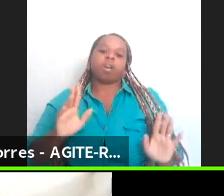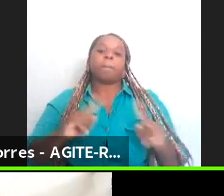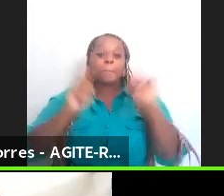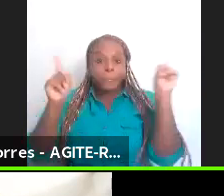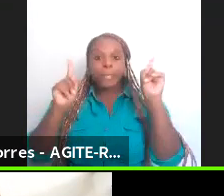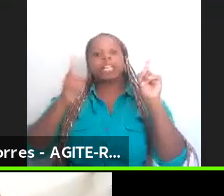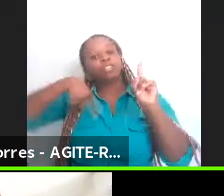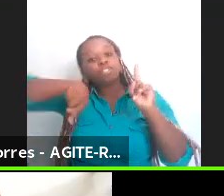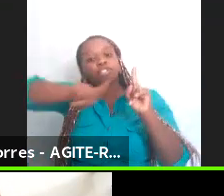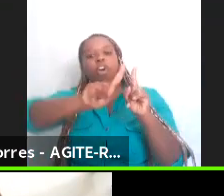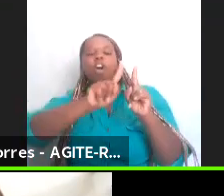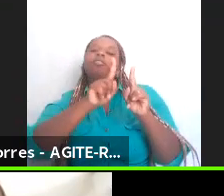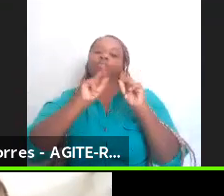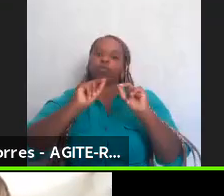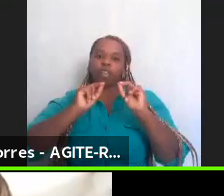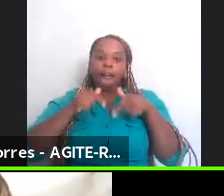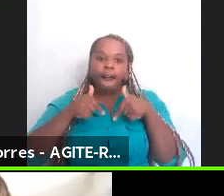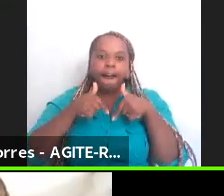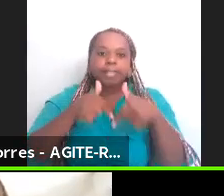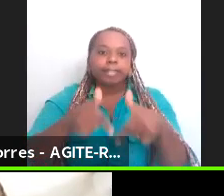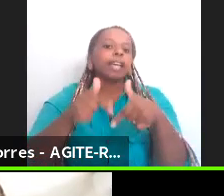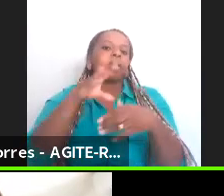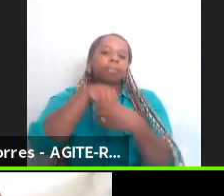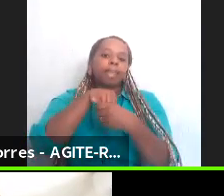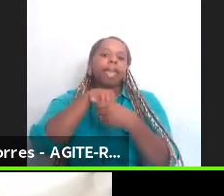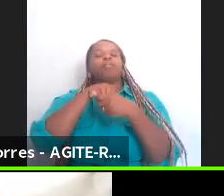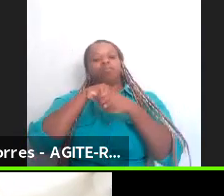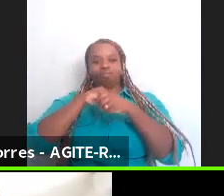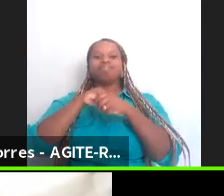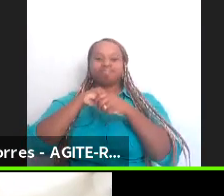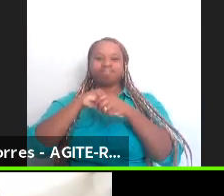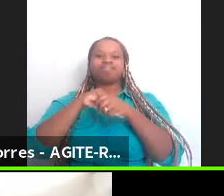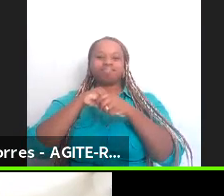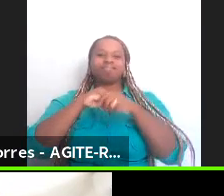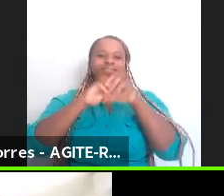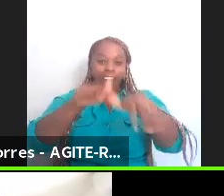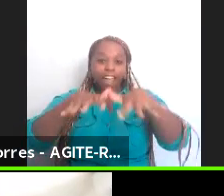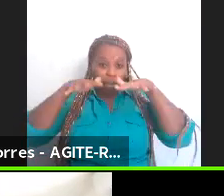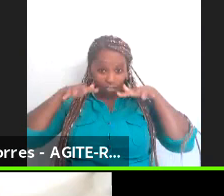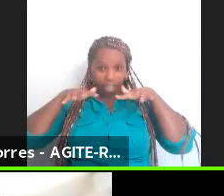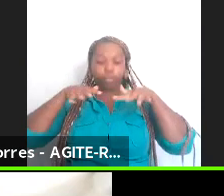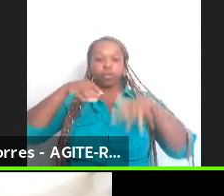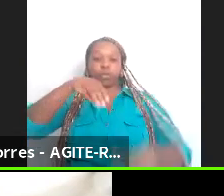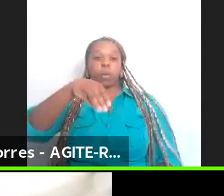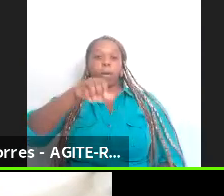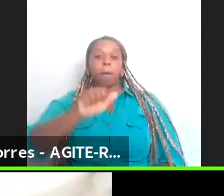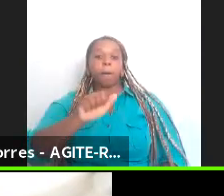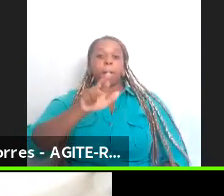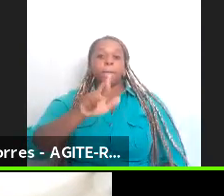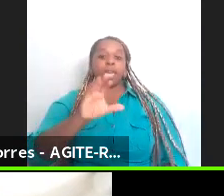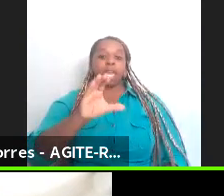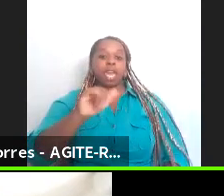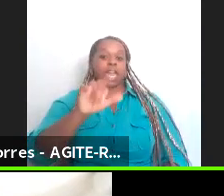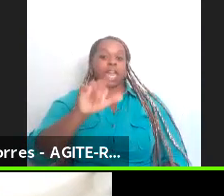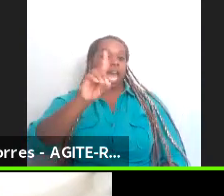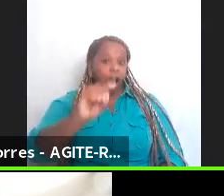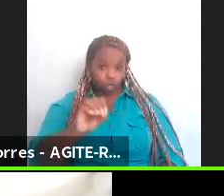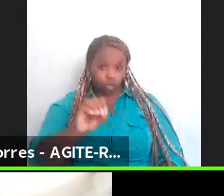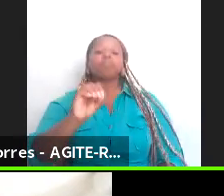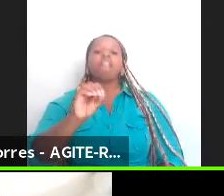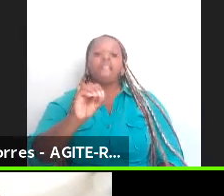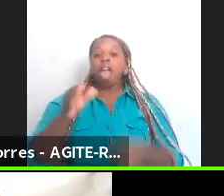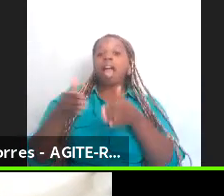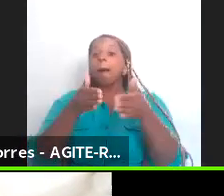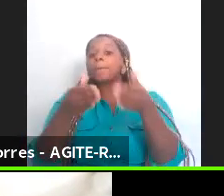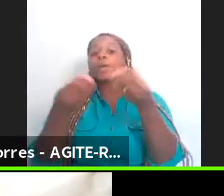evento sobre mercado no início do mês e foi justamente para falar sobre esses caminhos, que é sempre uma pergunta constante, né? Como